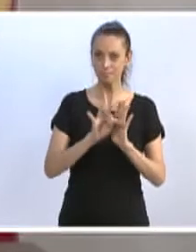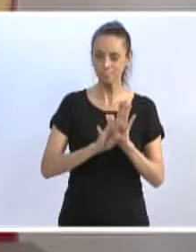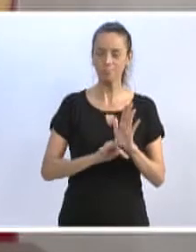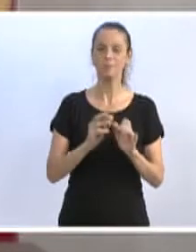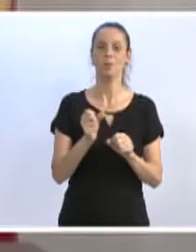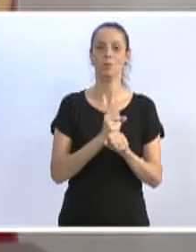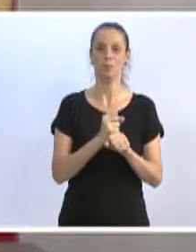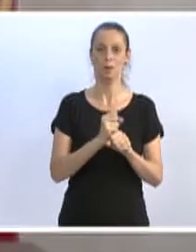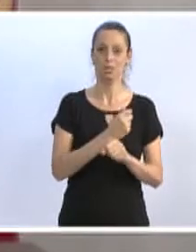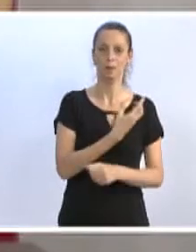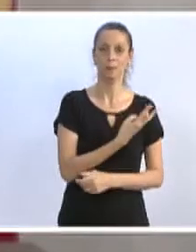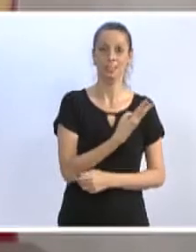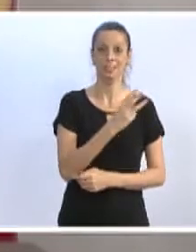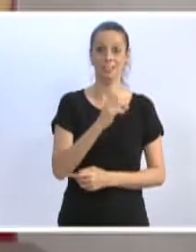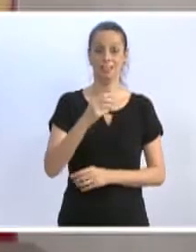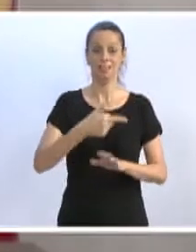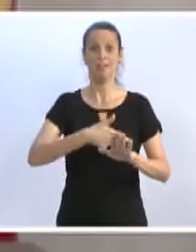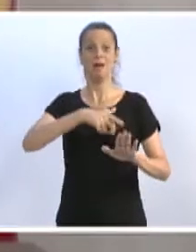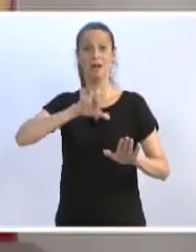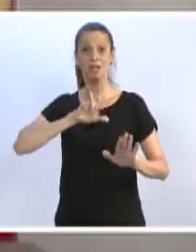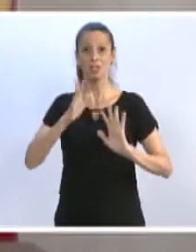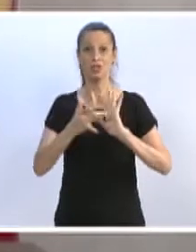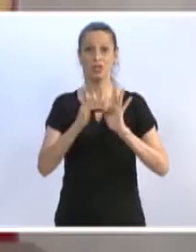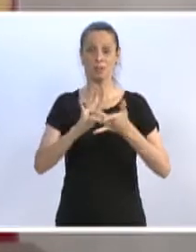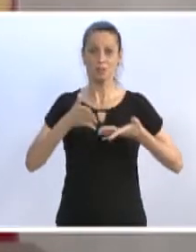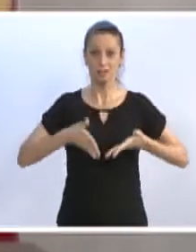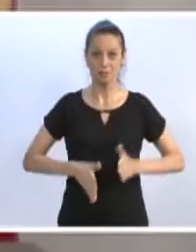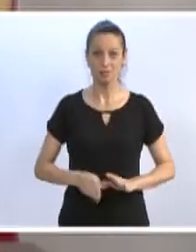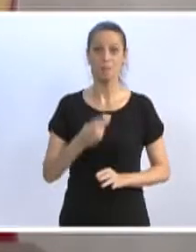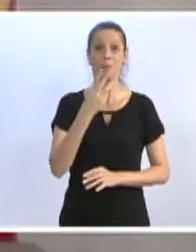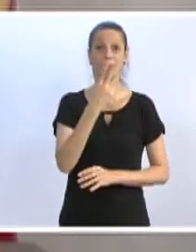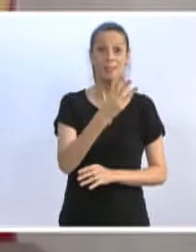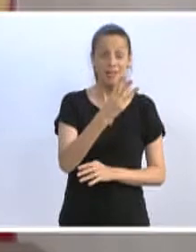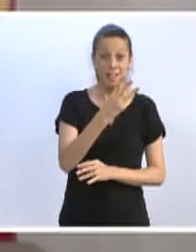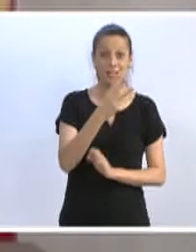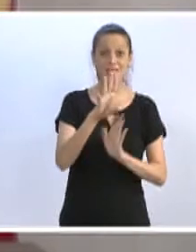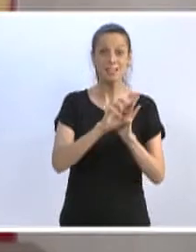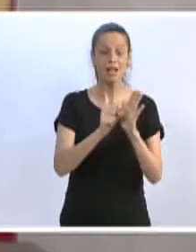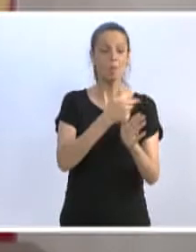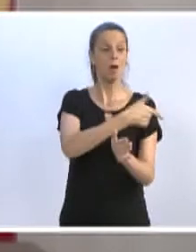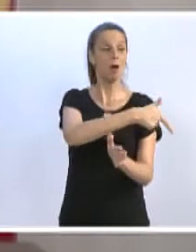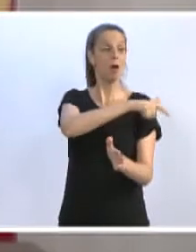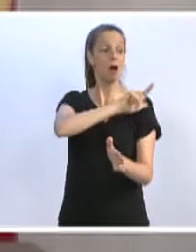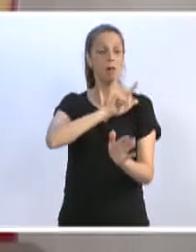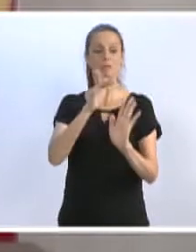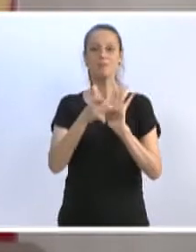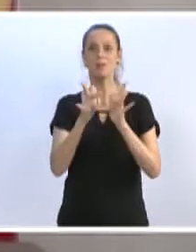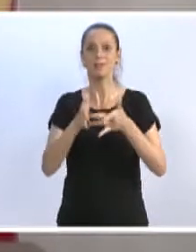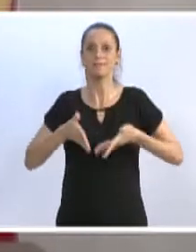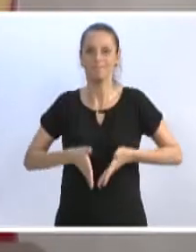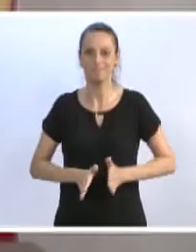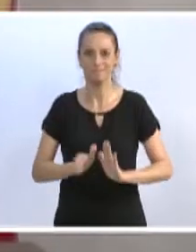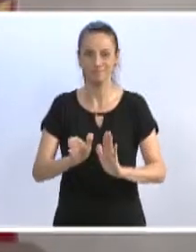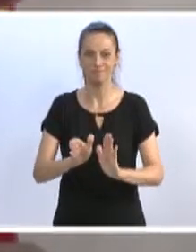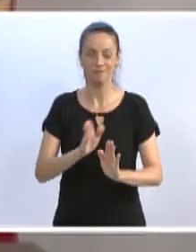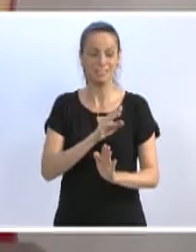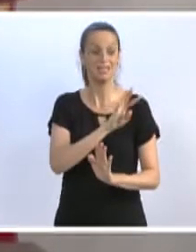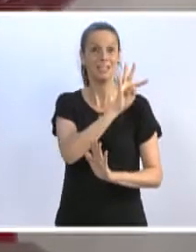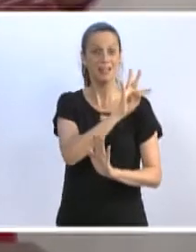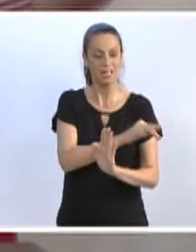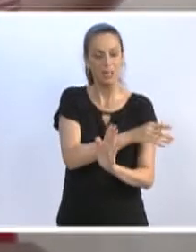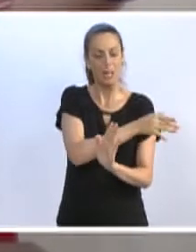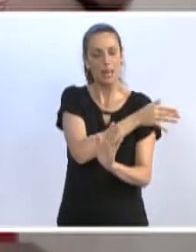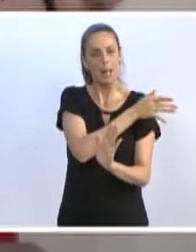ano 300 antes de Cristo, 3 séculos antes de Jesus, aqueles textos passaram